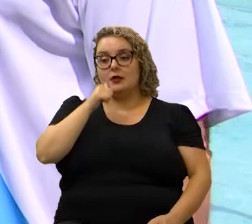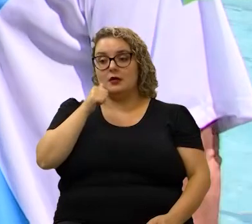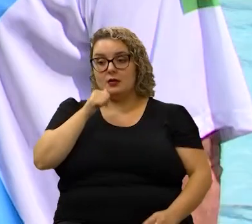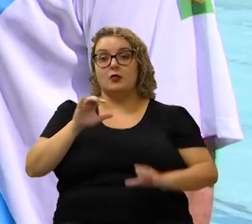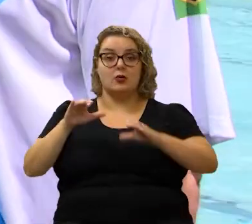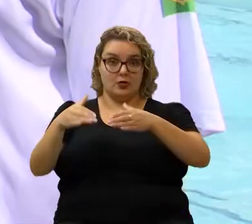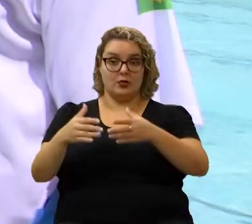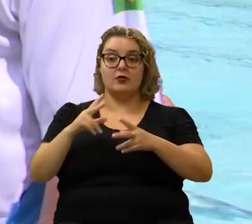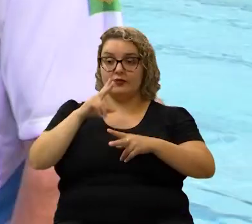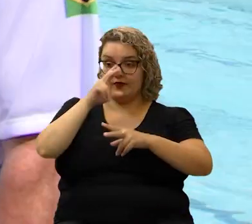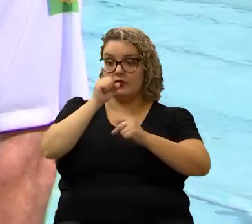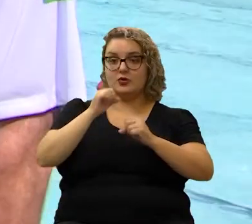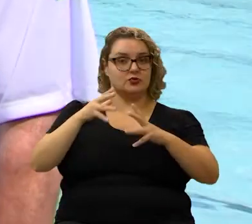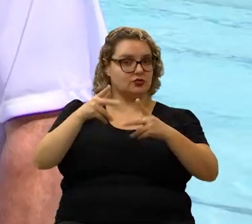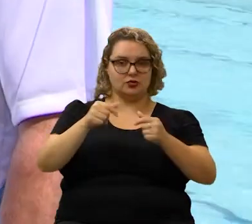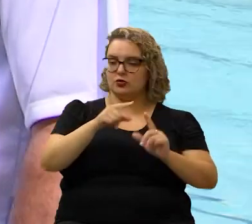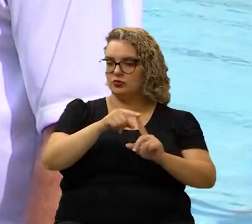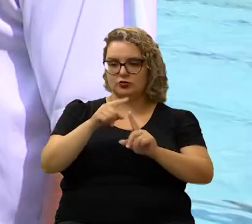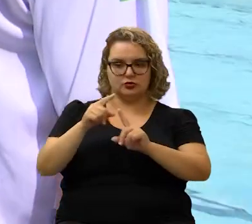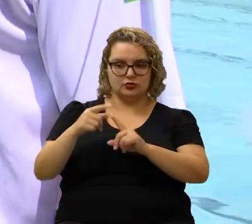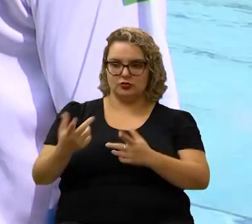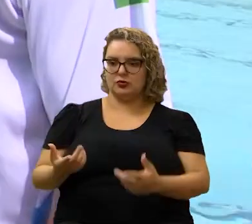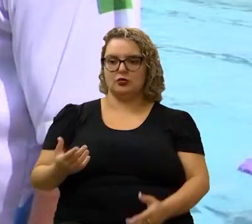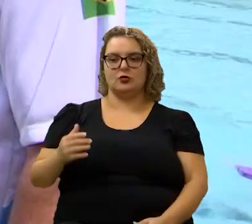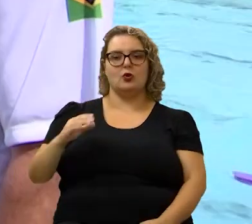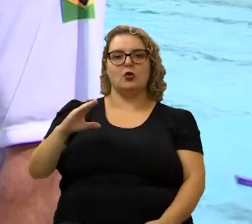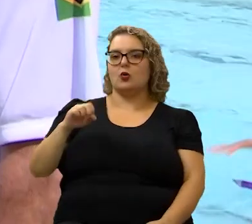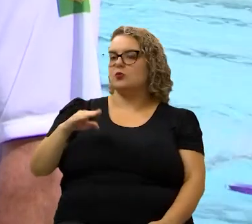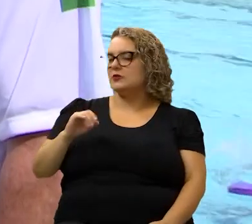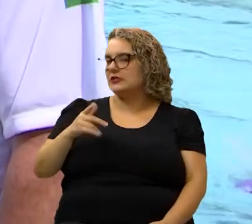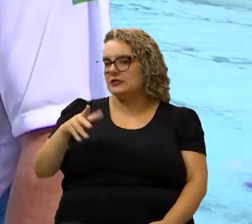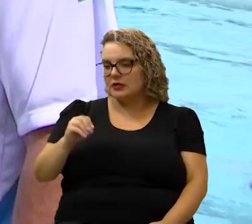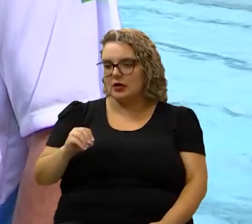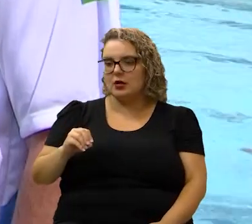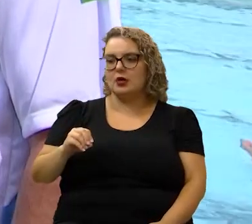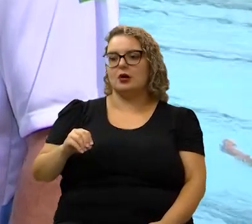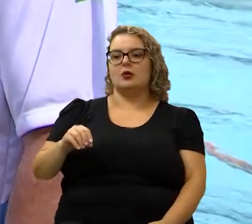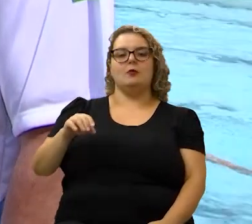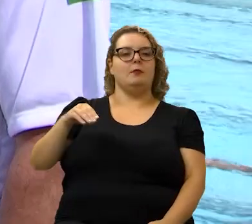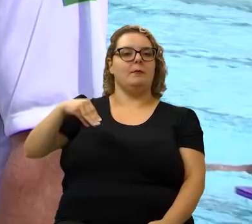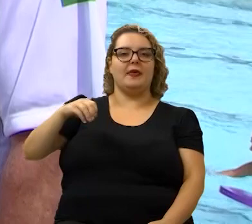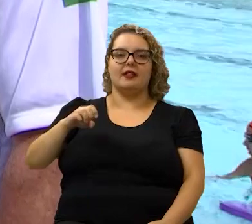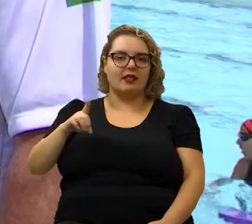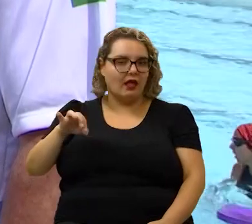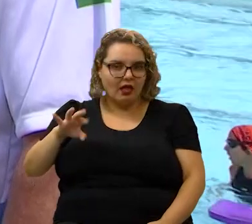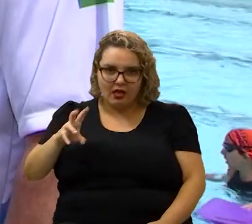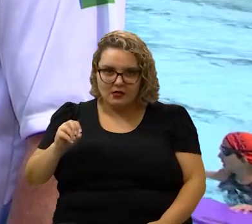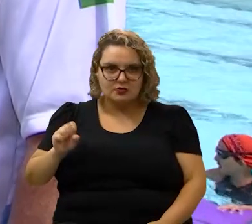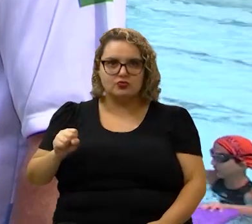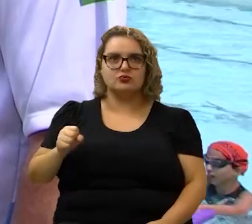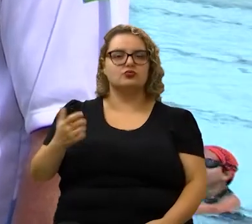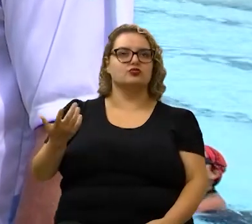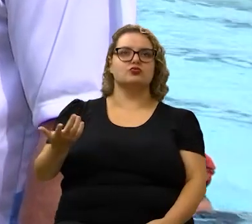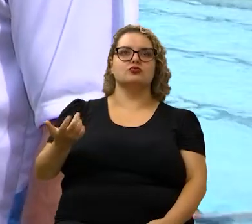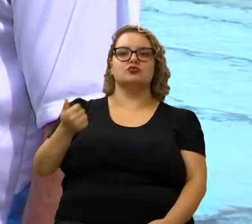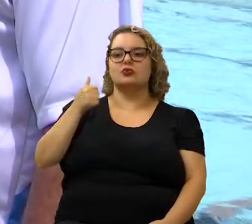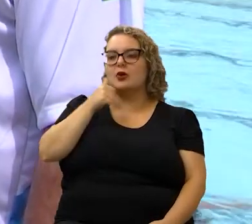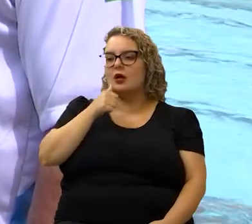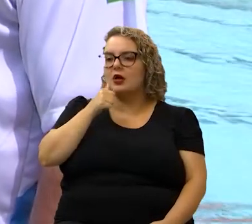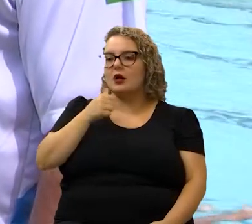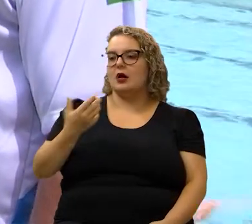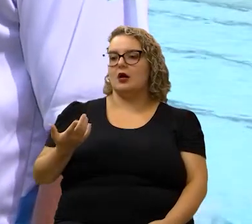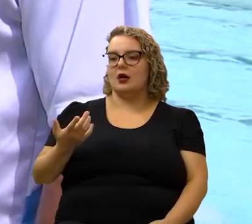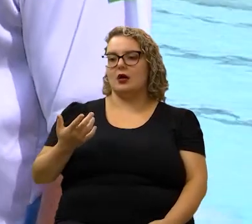nós temos as meninas, tem uma equipe muito forte, né, em todos os estilos, Jennifer Conceição, tem a Etienne Medeiros,